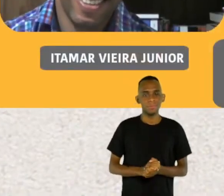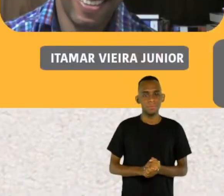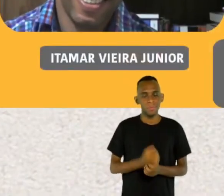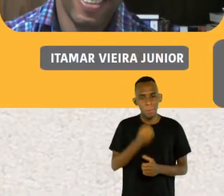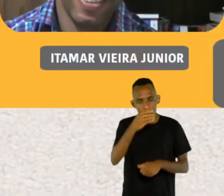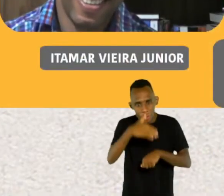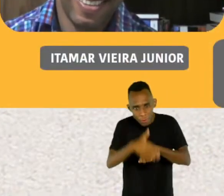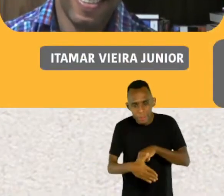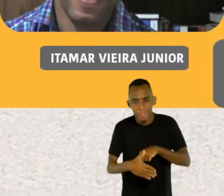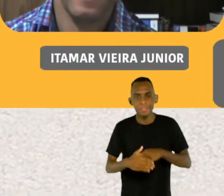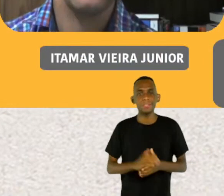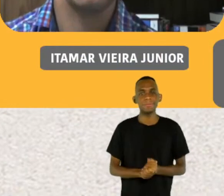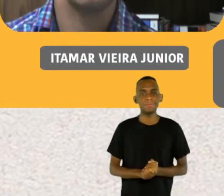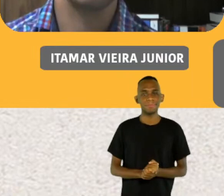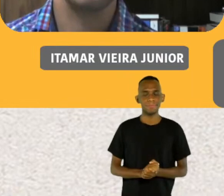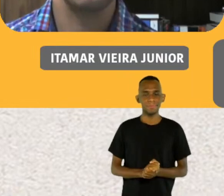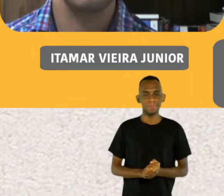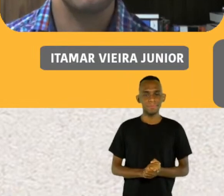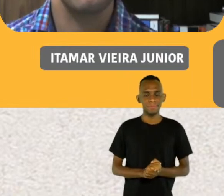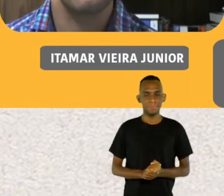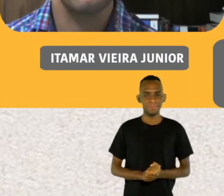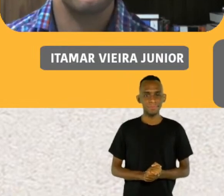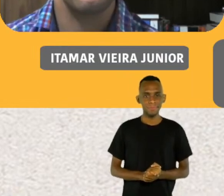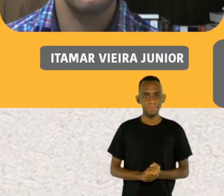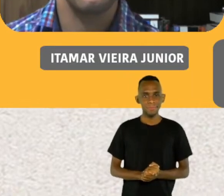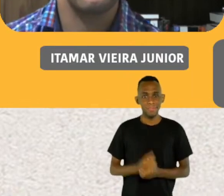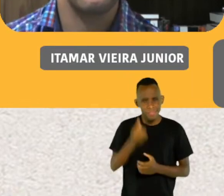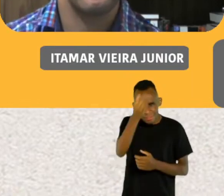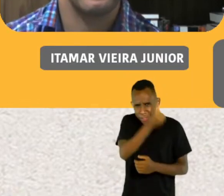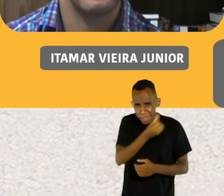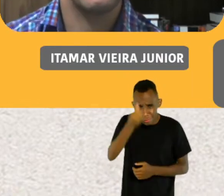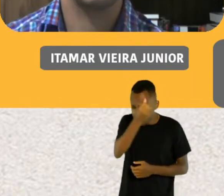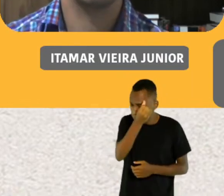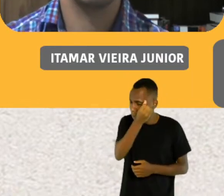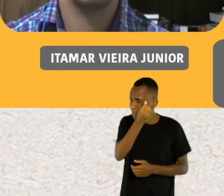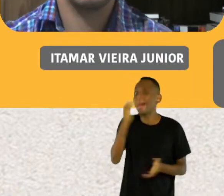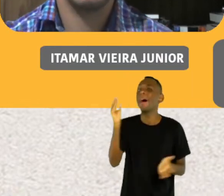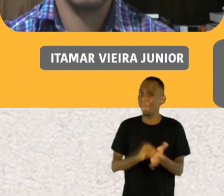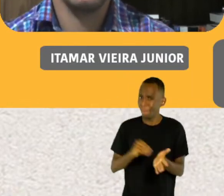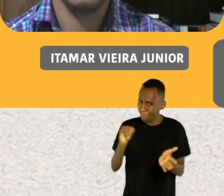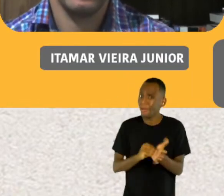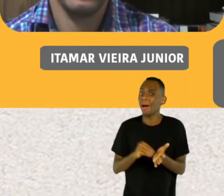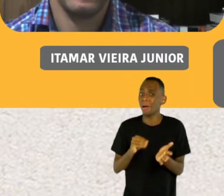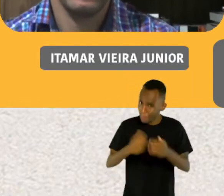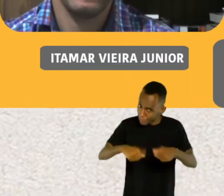bem? Olha, 6 horas é pouco, hein, Afonso? Eu sou muito falador.